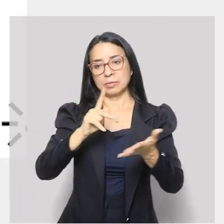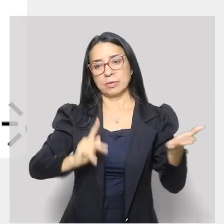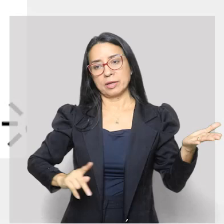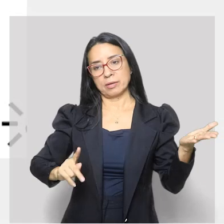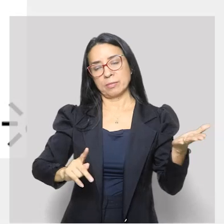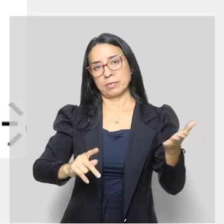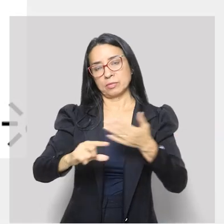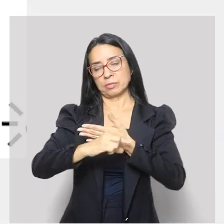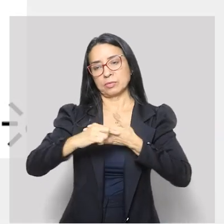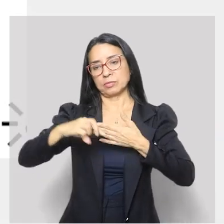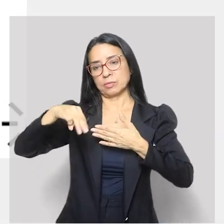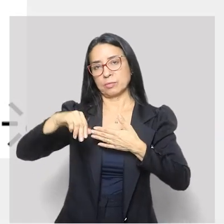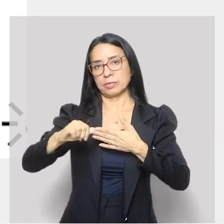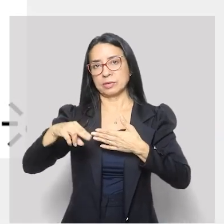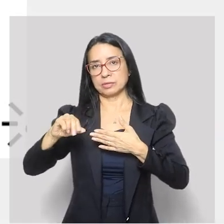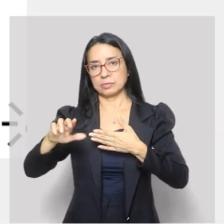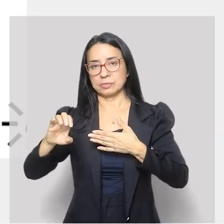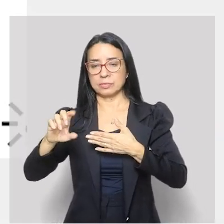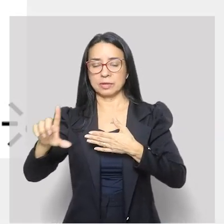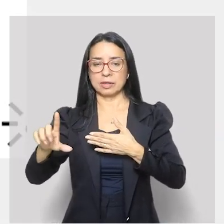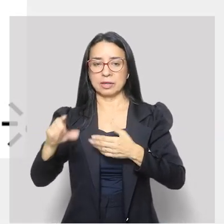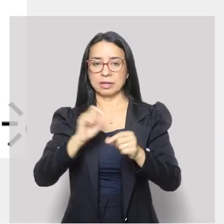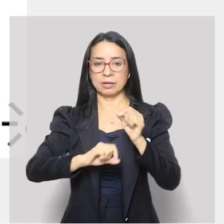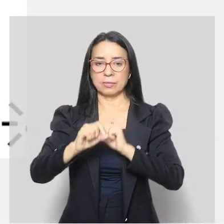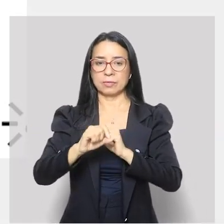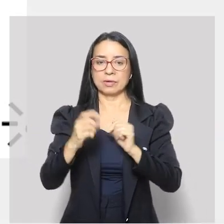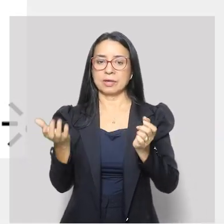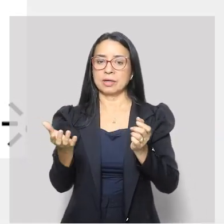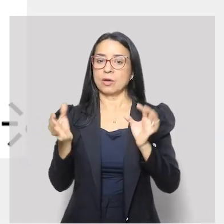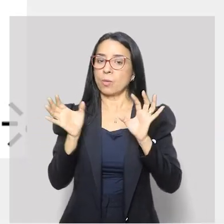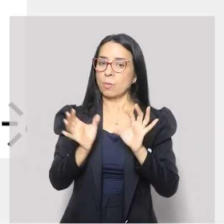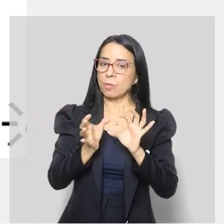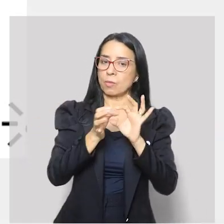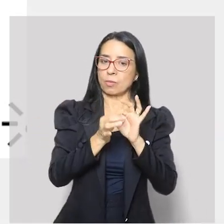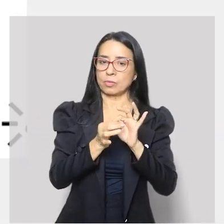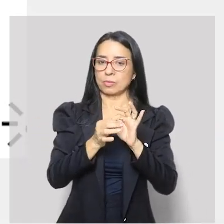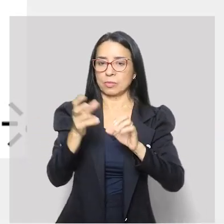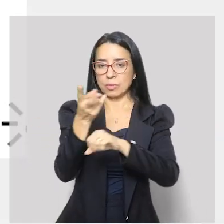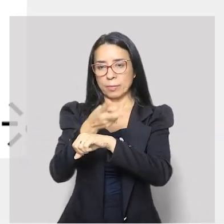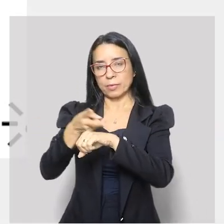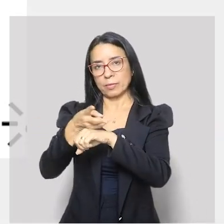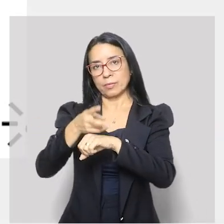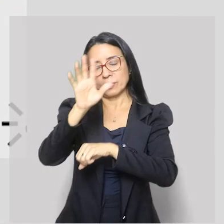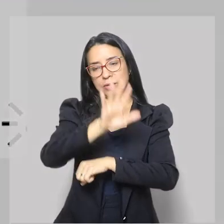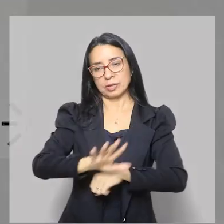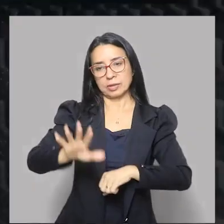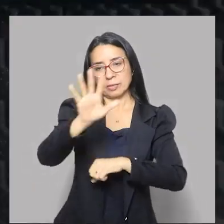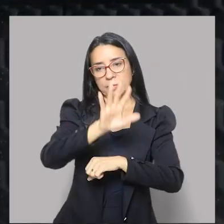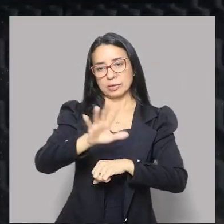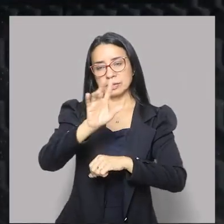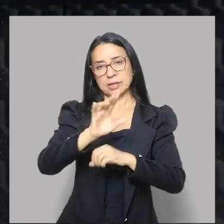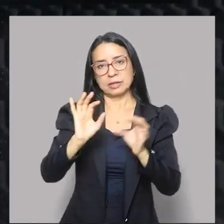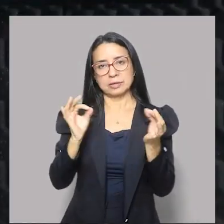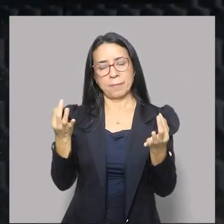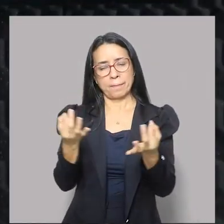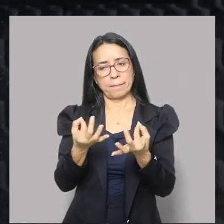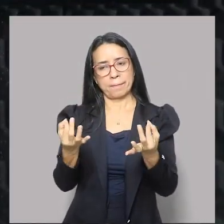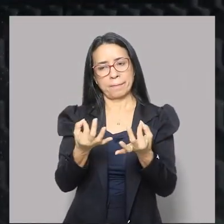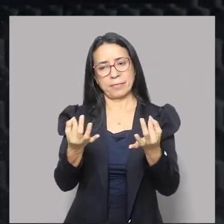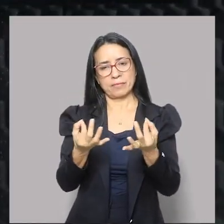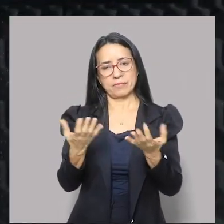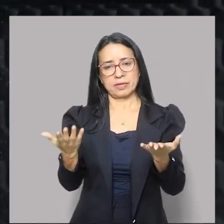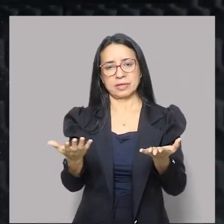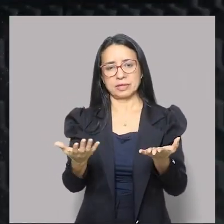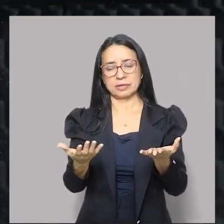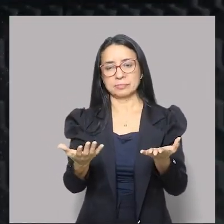e funcional, onde a identidade é potencializada e a inclusão e o acolhimento são reais. É interessante notar que